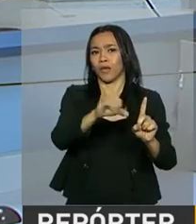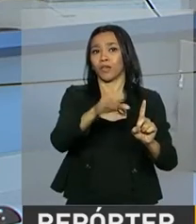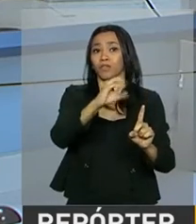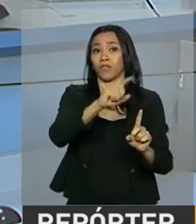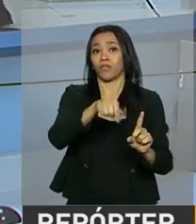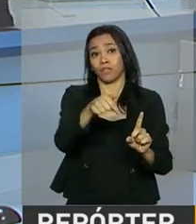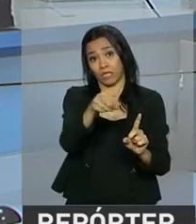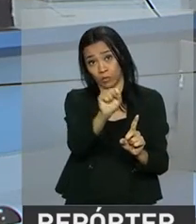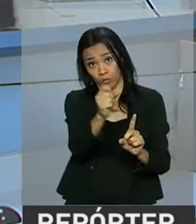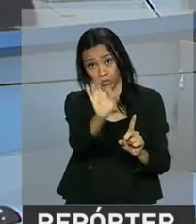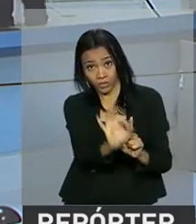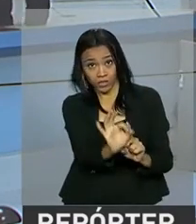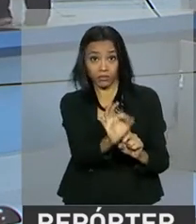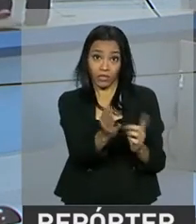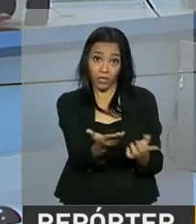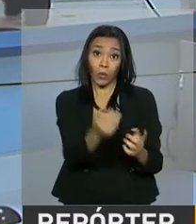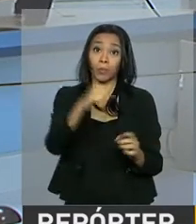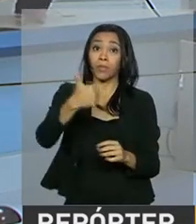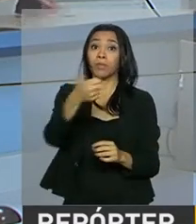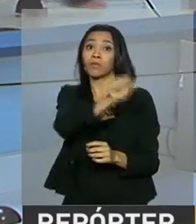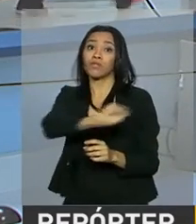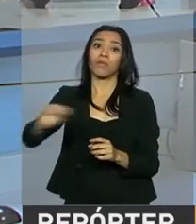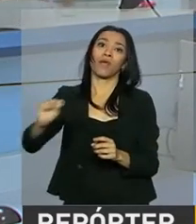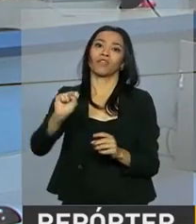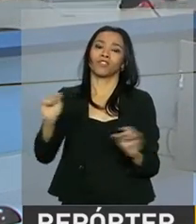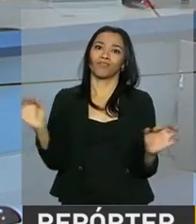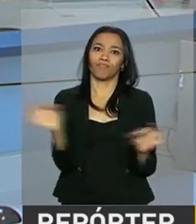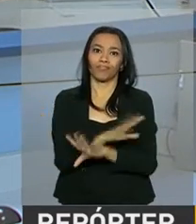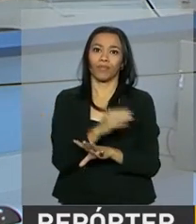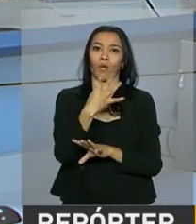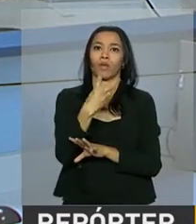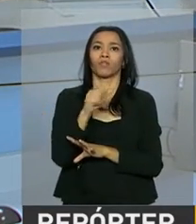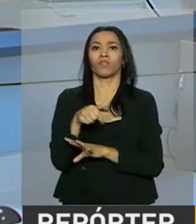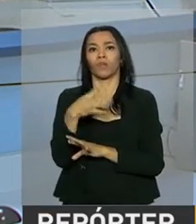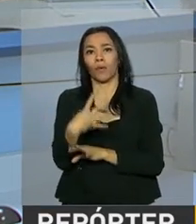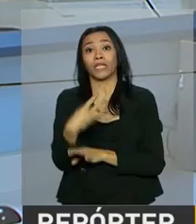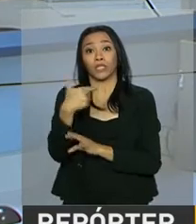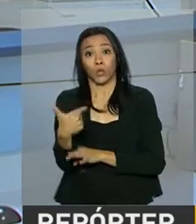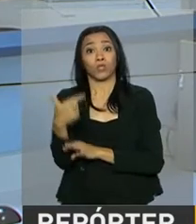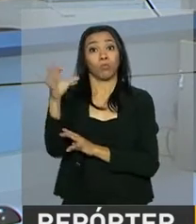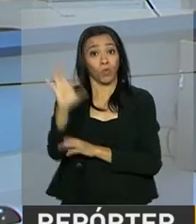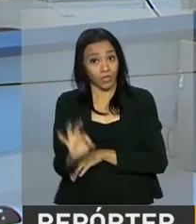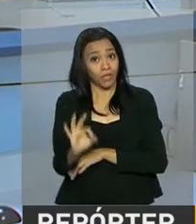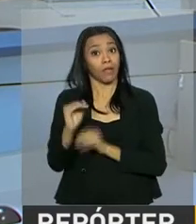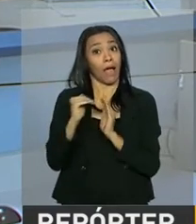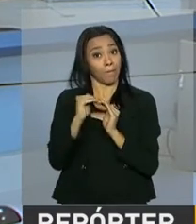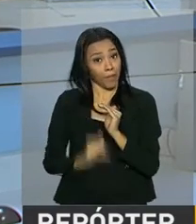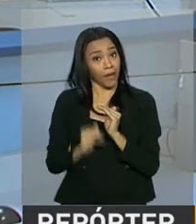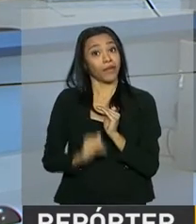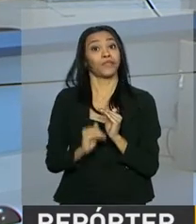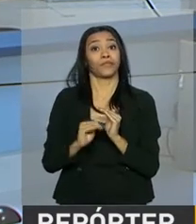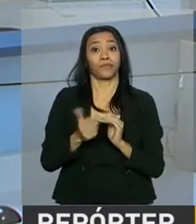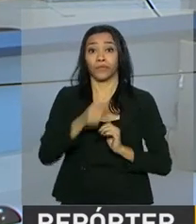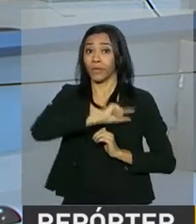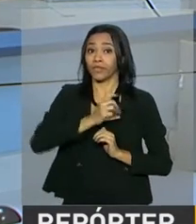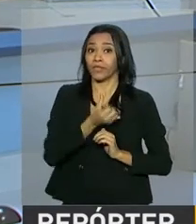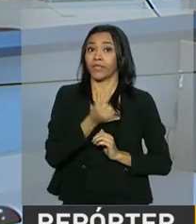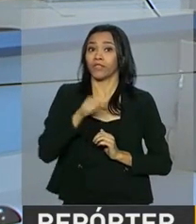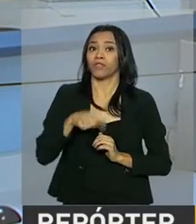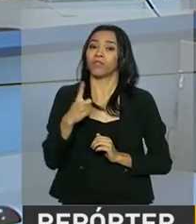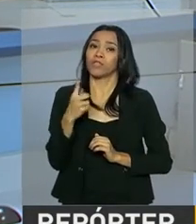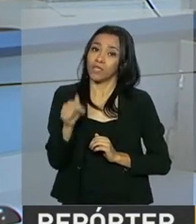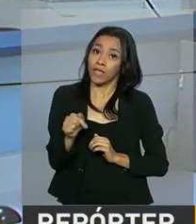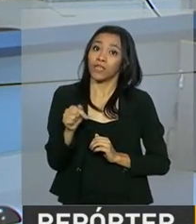por cento com isso o primeiro semestre do ano fechou em 4,42 por cento bem abaixo dos 6,10 e